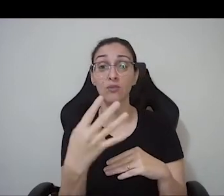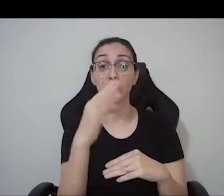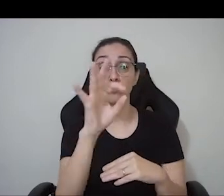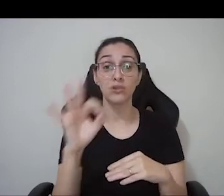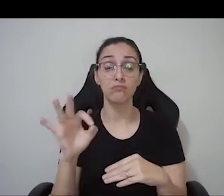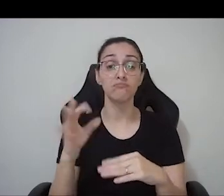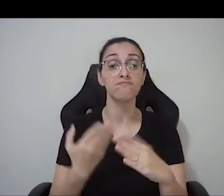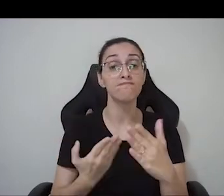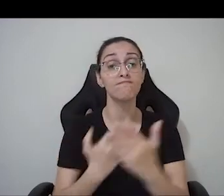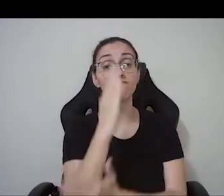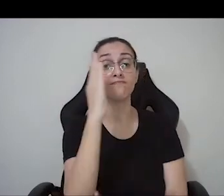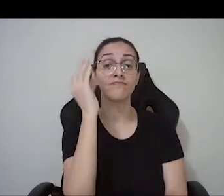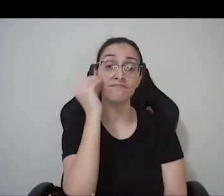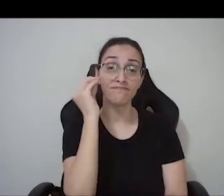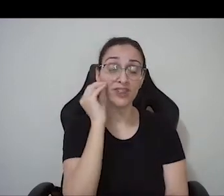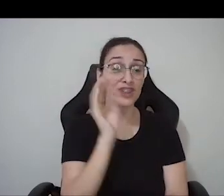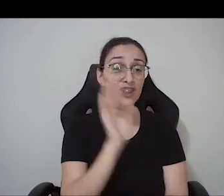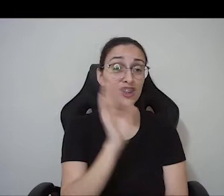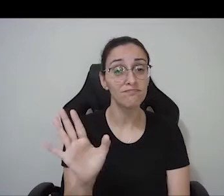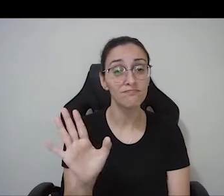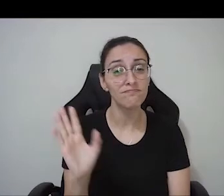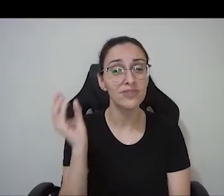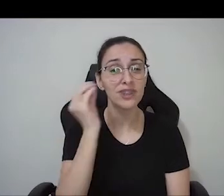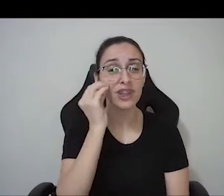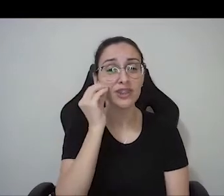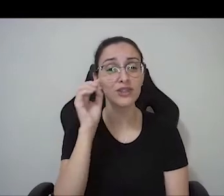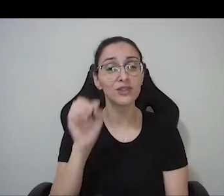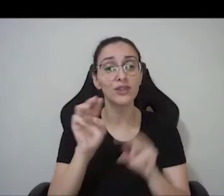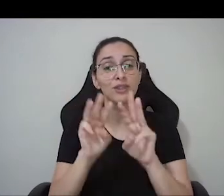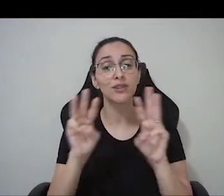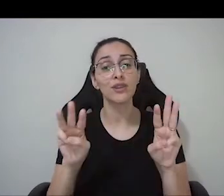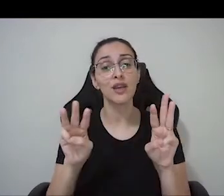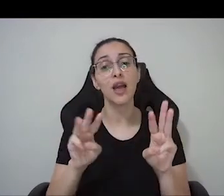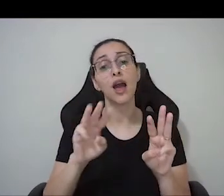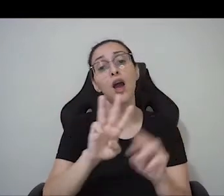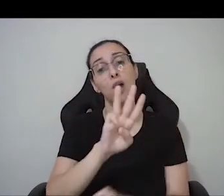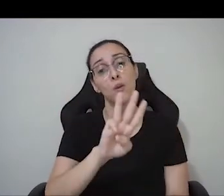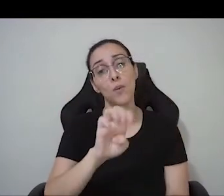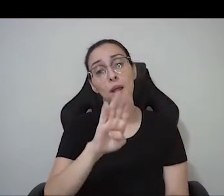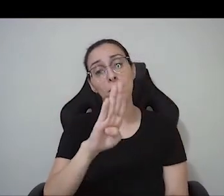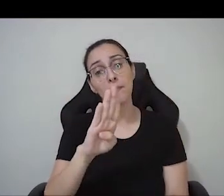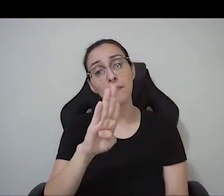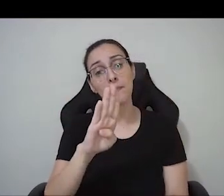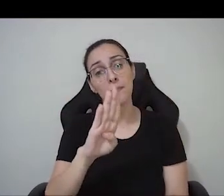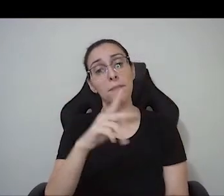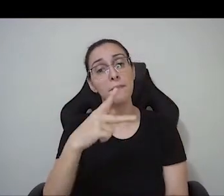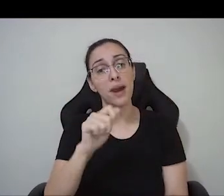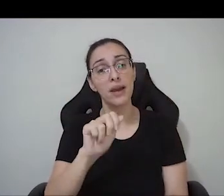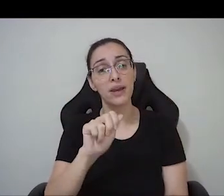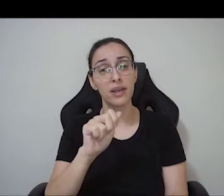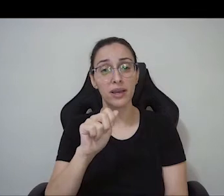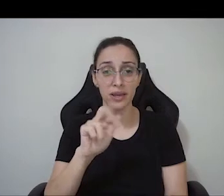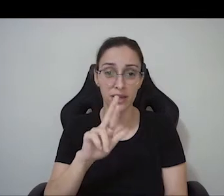aprovados nos testes. Esse teste foi realizado pela Web para Todos, junto com a Big Data Corp,